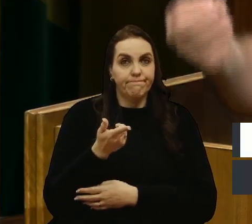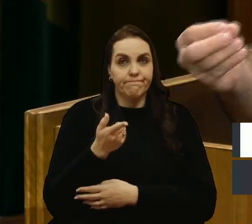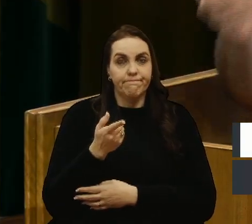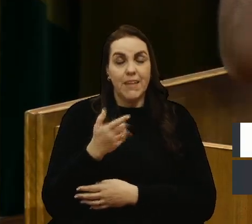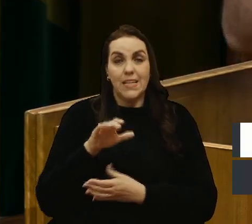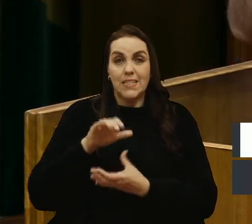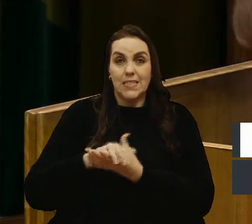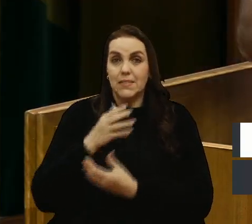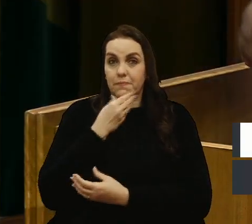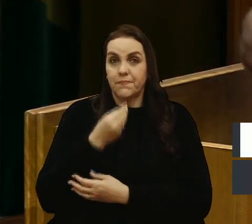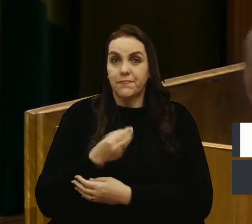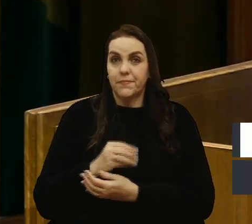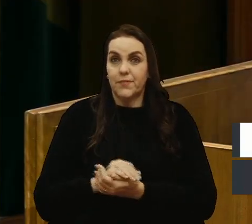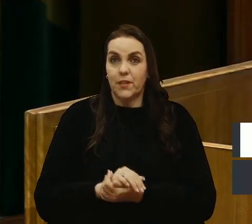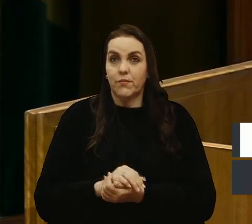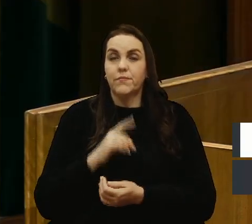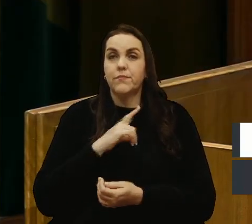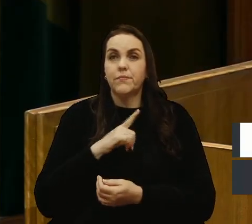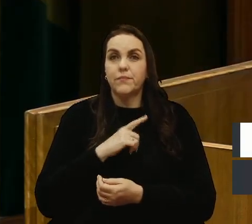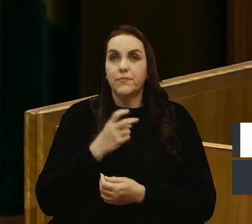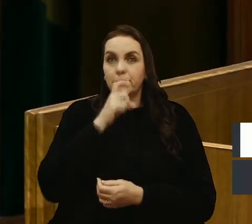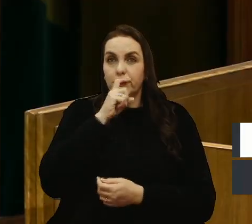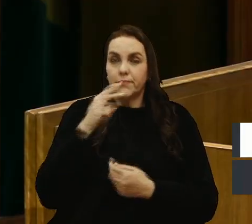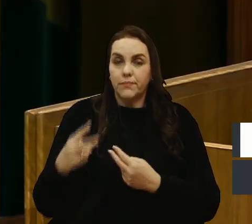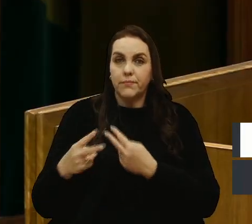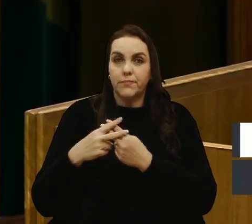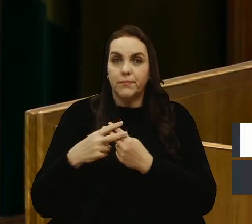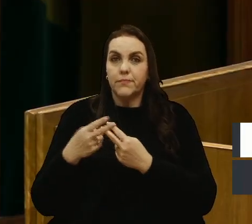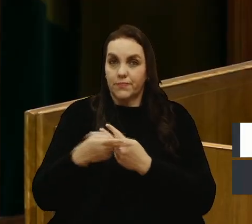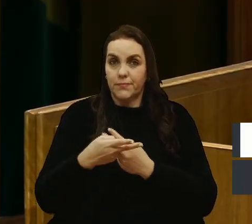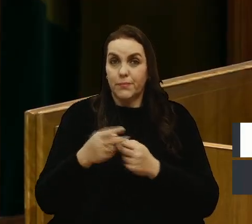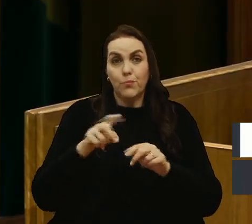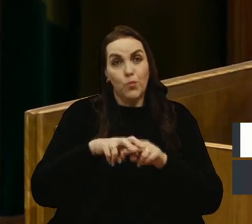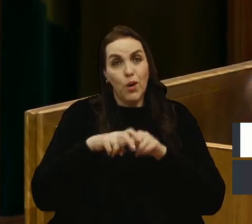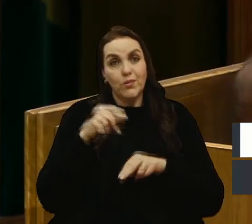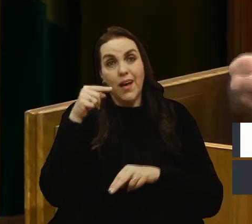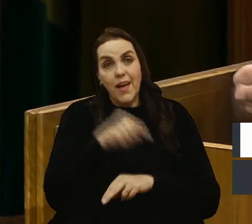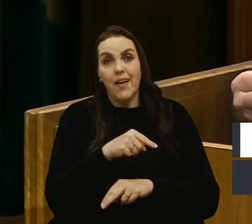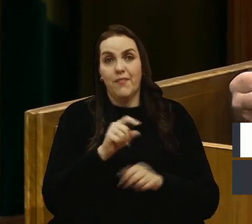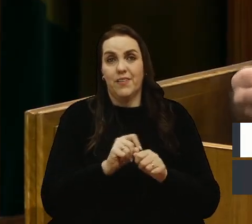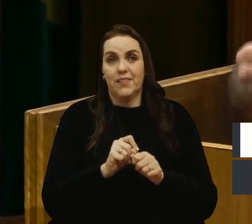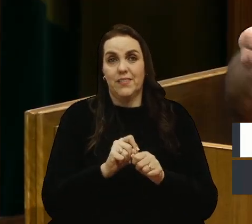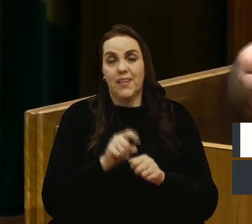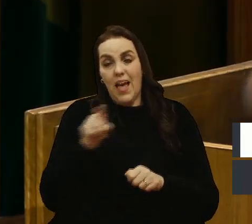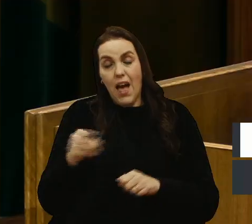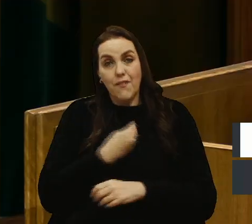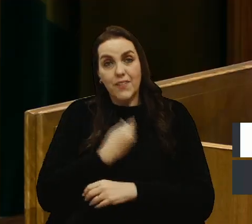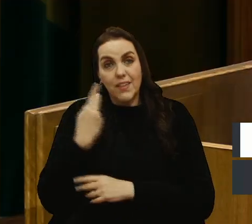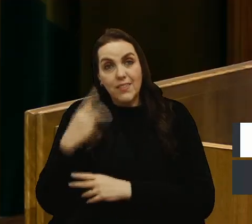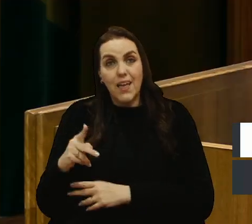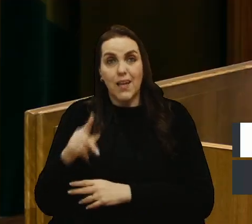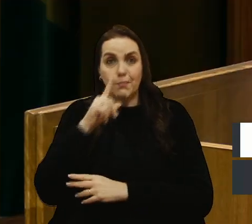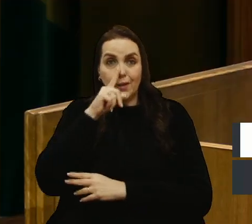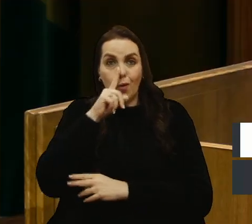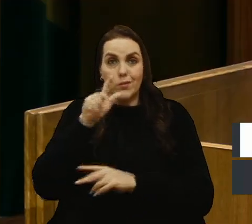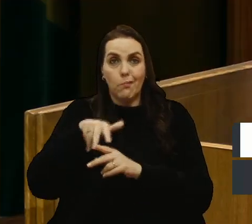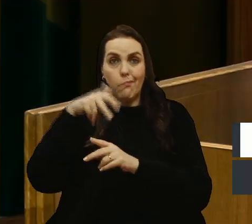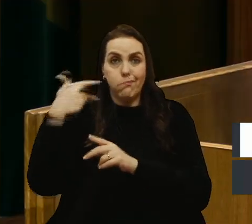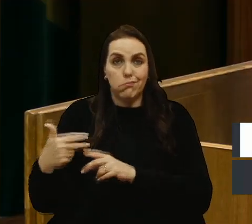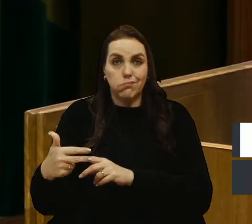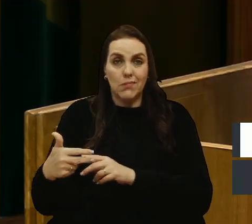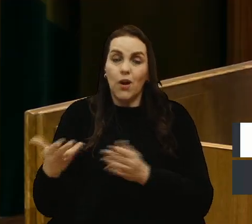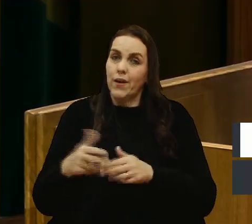o seu pai preso pelo fato de que ele fez. Ele colocou a vida de outra pessoa em risco e agora ele vai arcar com esse